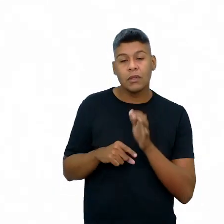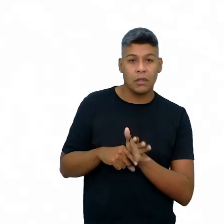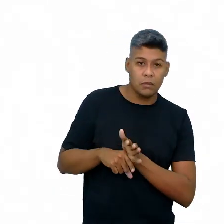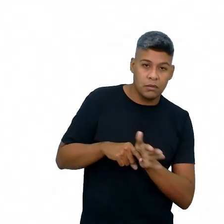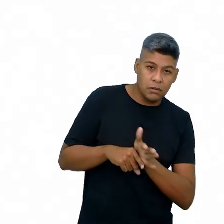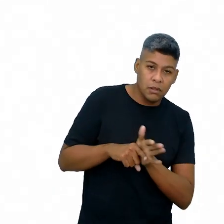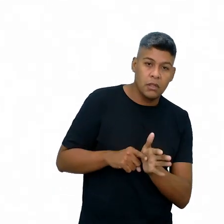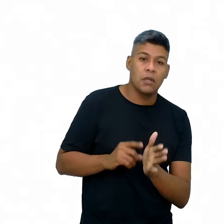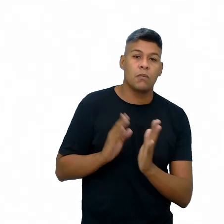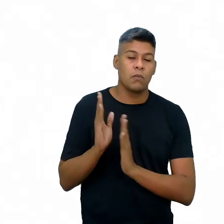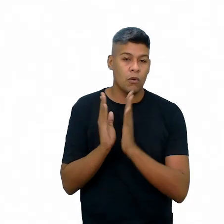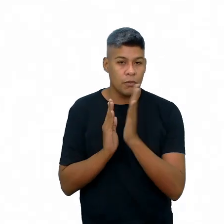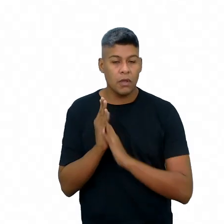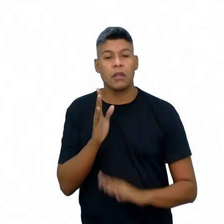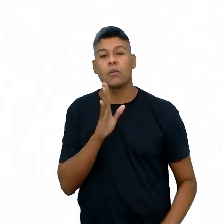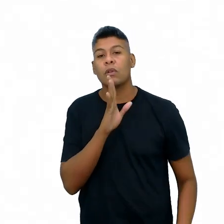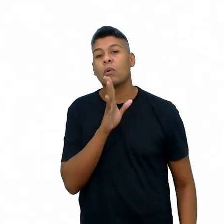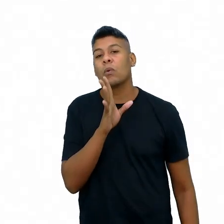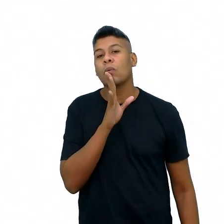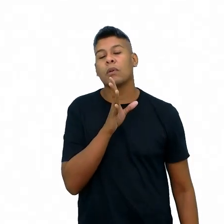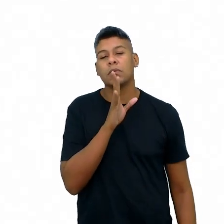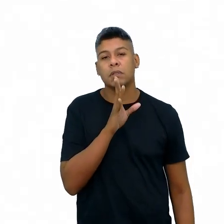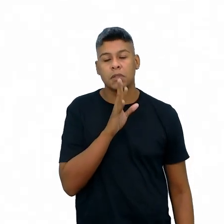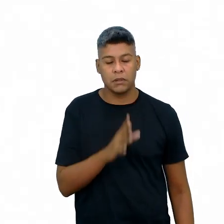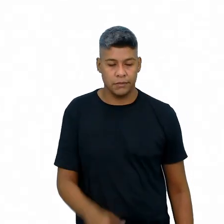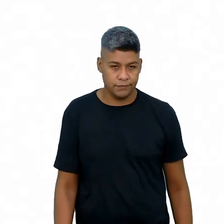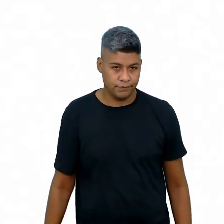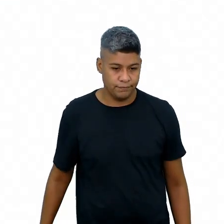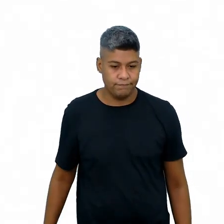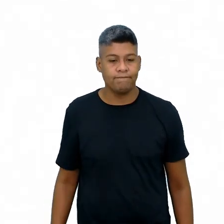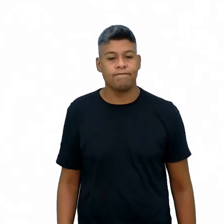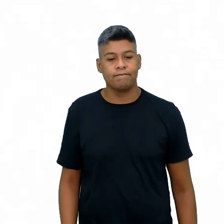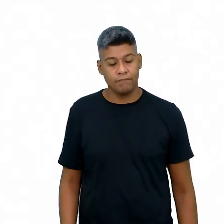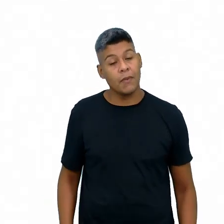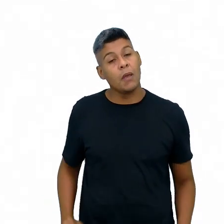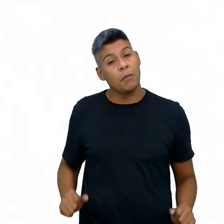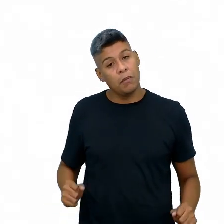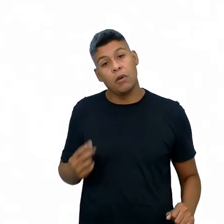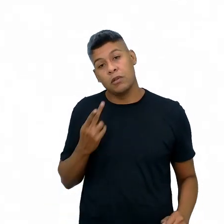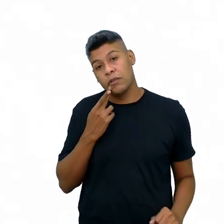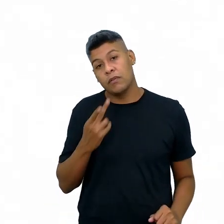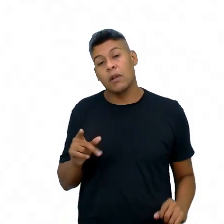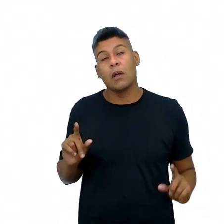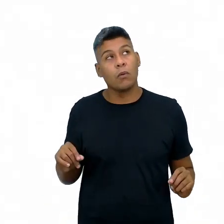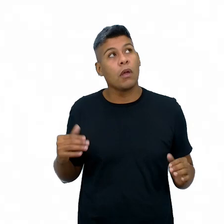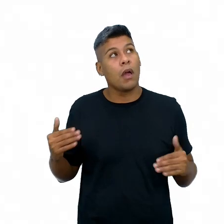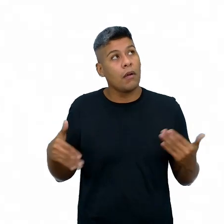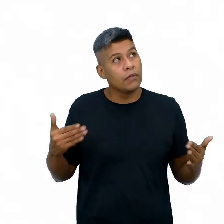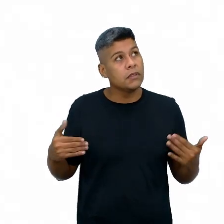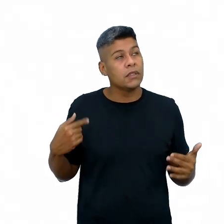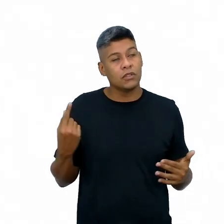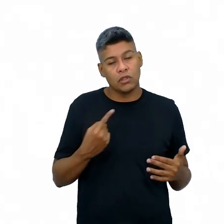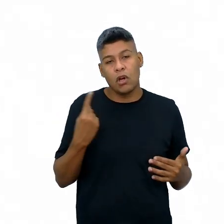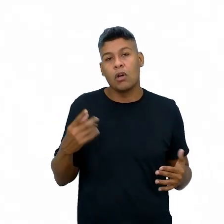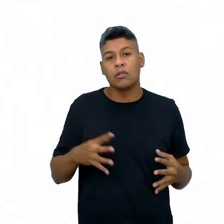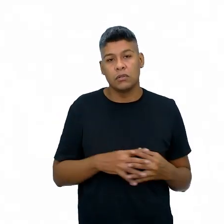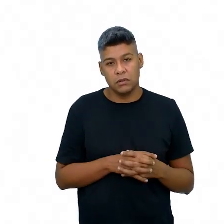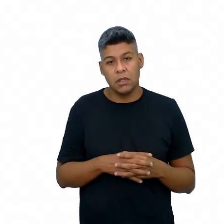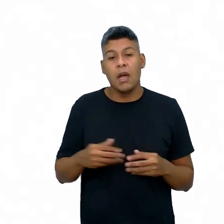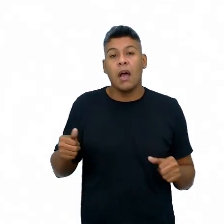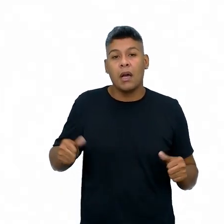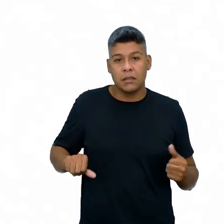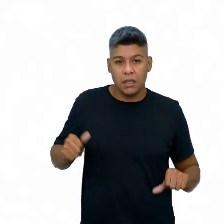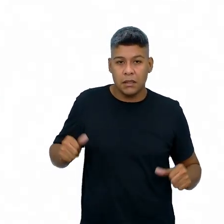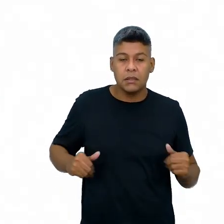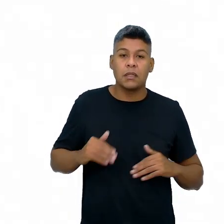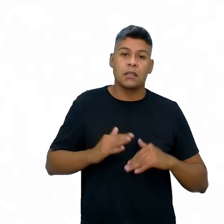revisitando este momento de reconhecer. Né? Podemos dizer que estamos avançando na nossa escada, né? Analisando